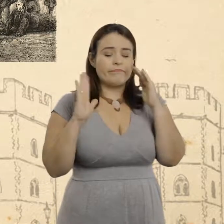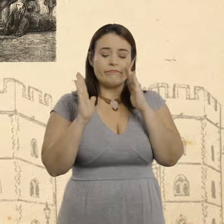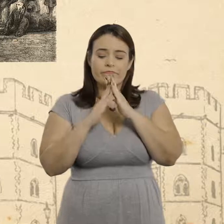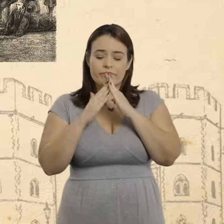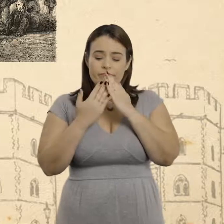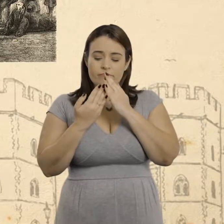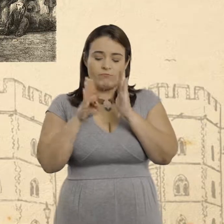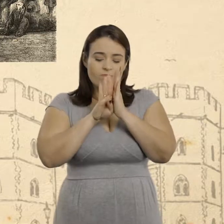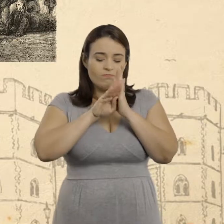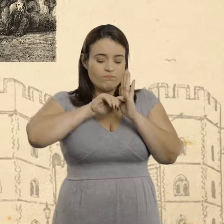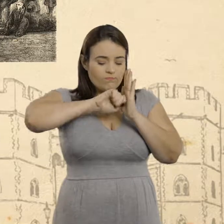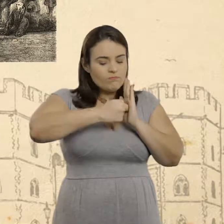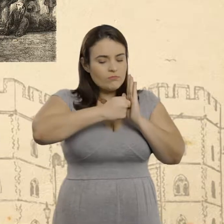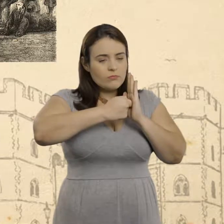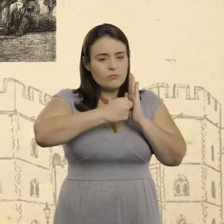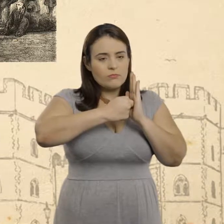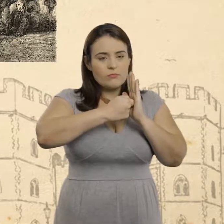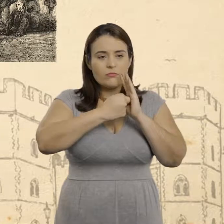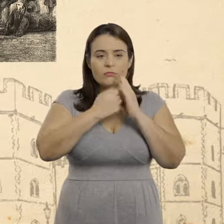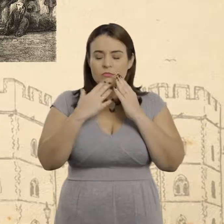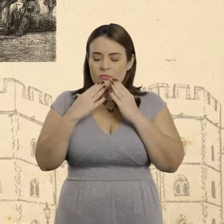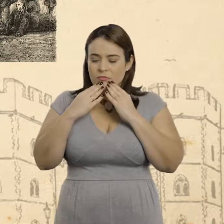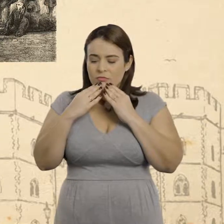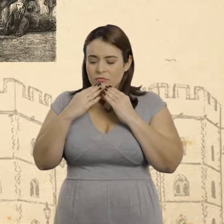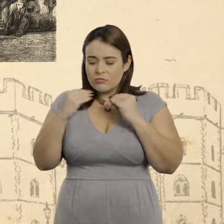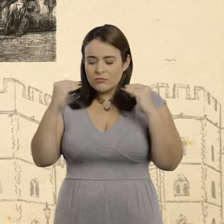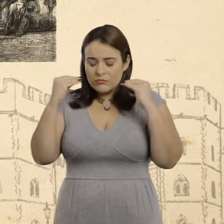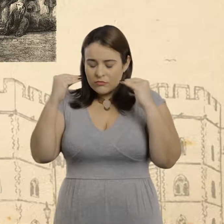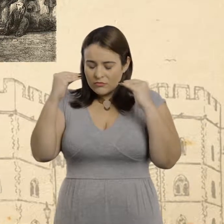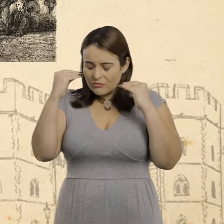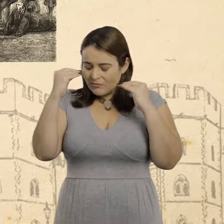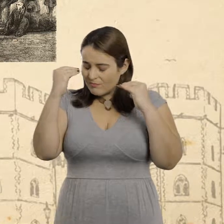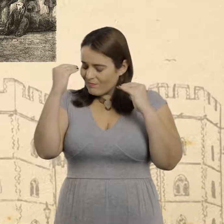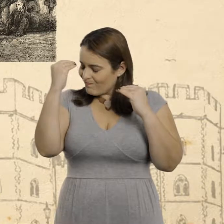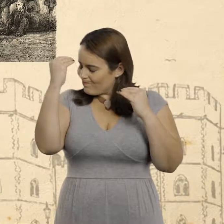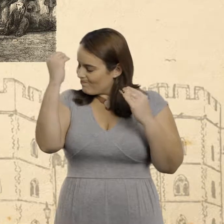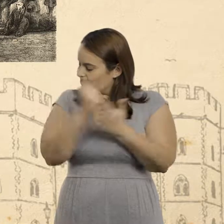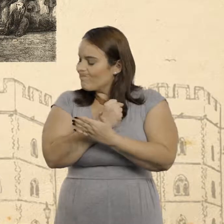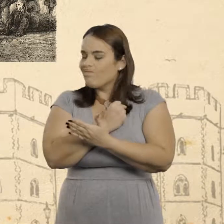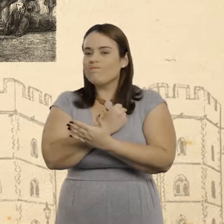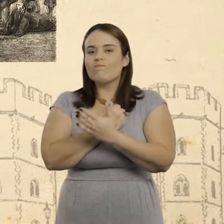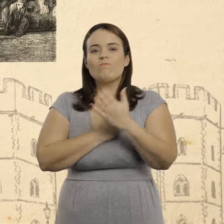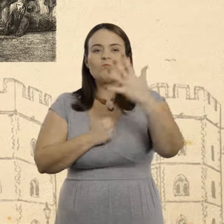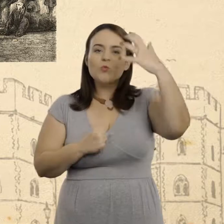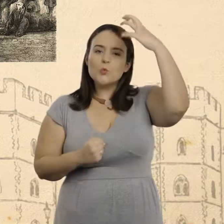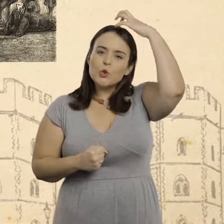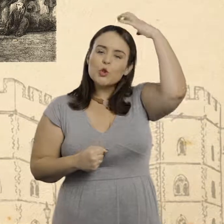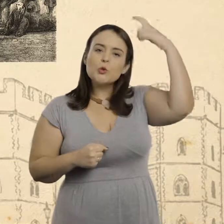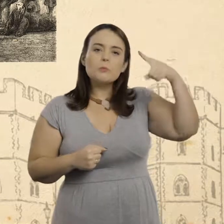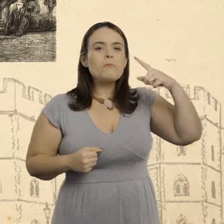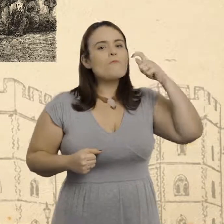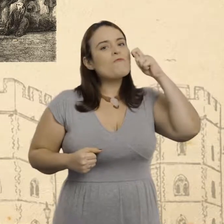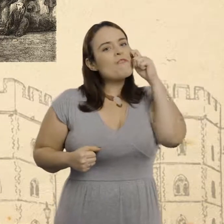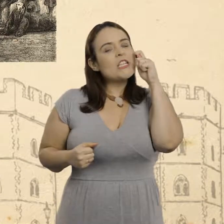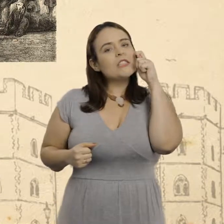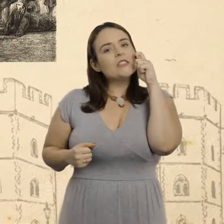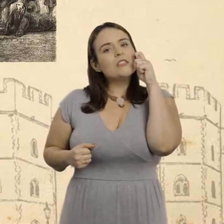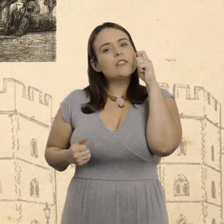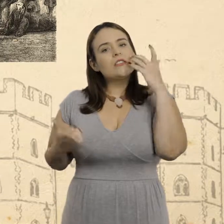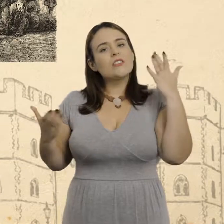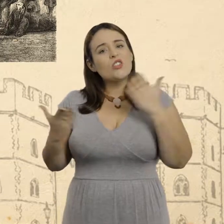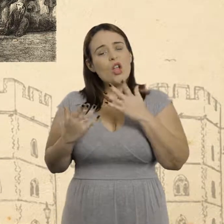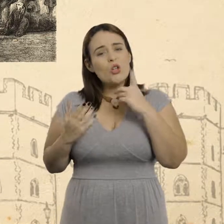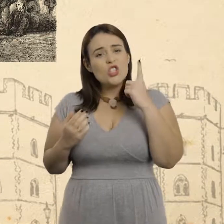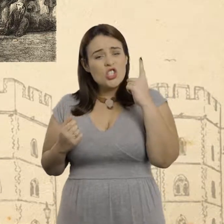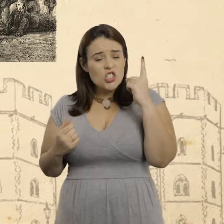fechou em casa. O Sr. Fogg estava arruinado, e tudo por culpa do detetive Fix. Agora só tinha